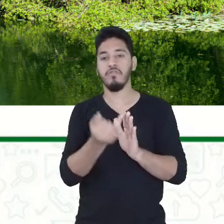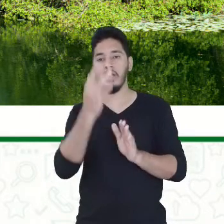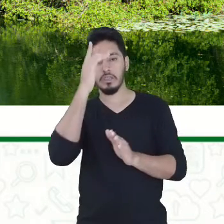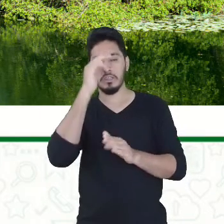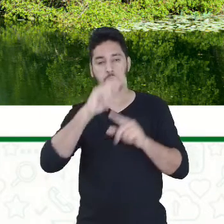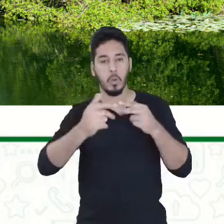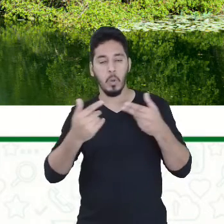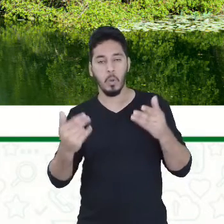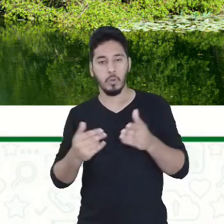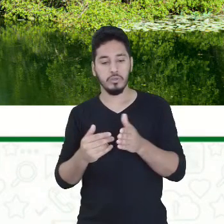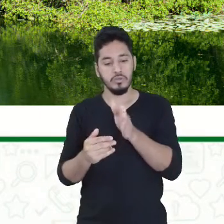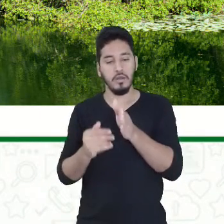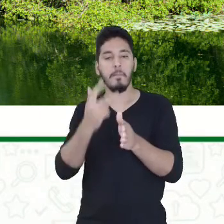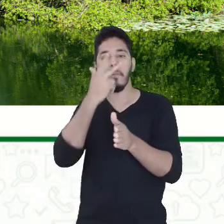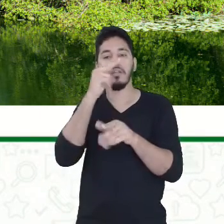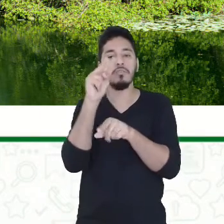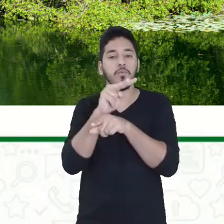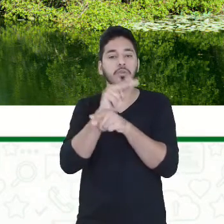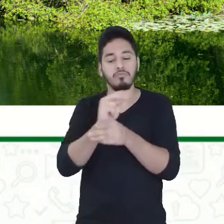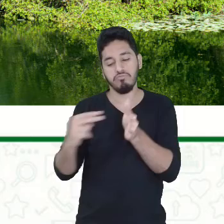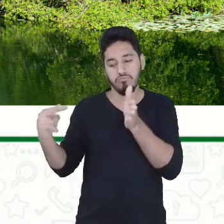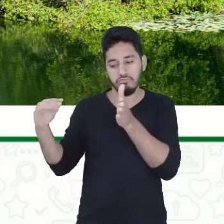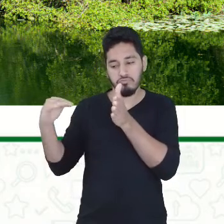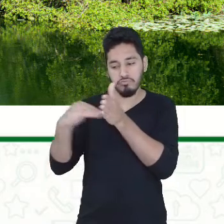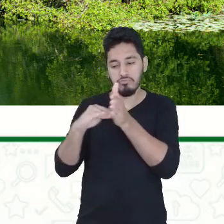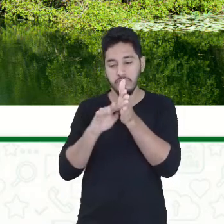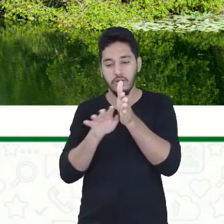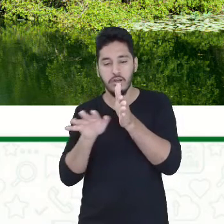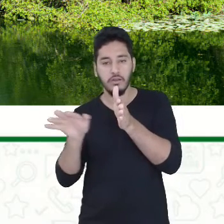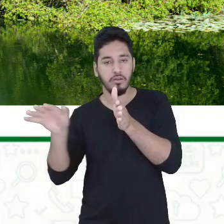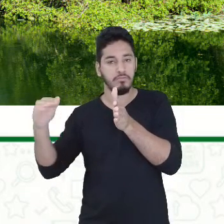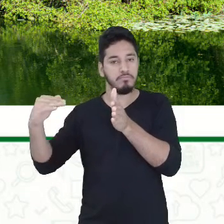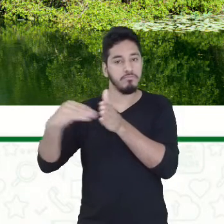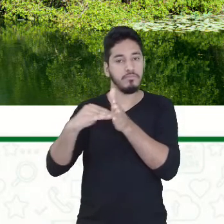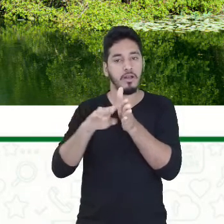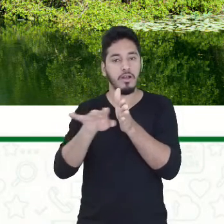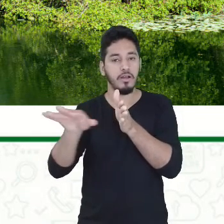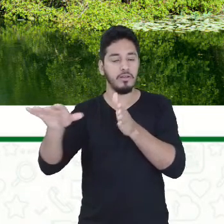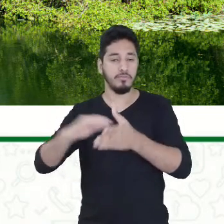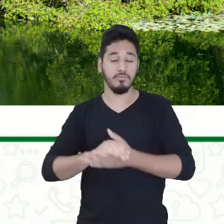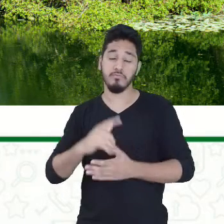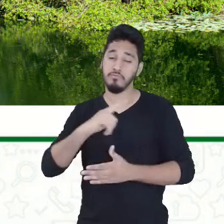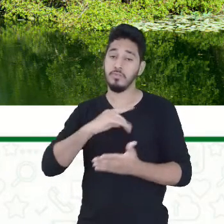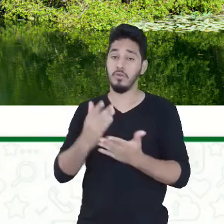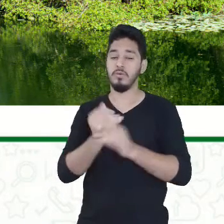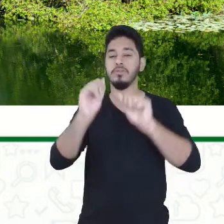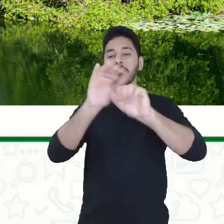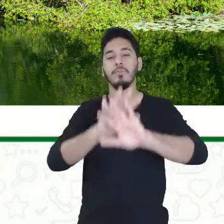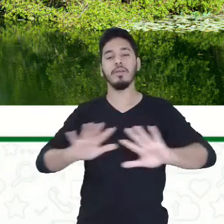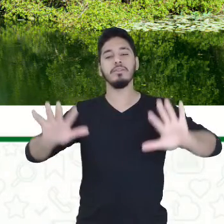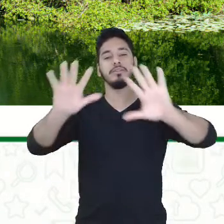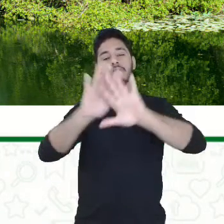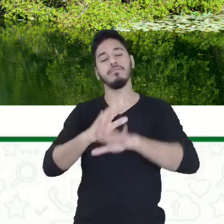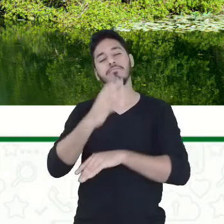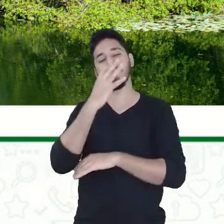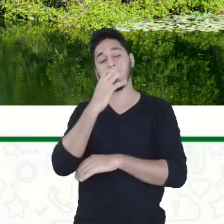produtos que não deva ser colocado no rio. Então, há paisagens nas quais existem muitos elementos